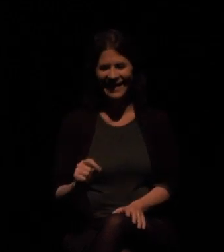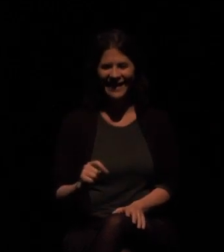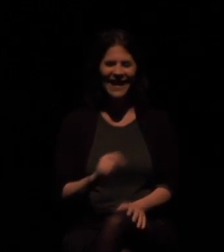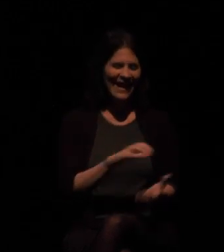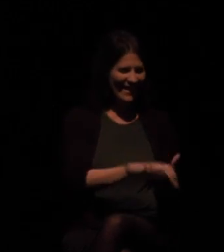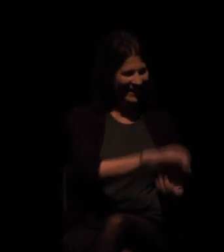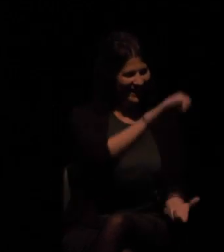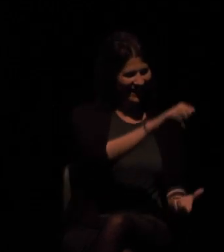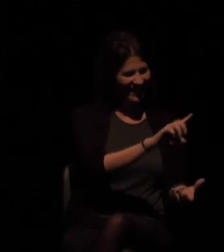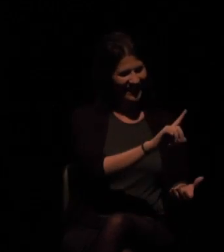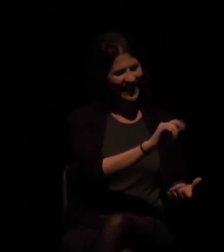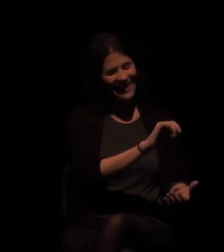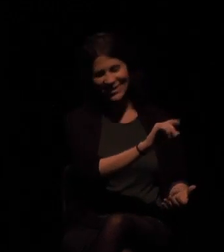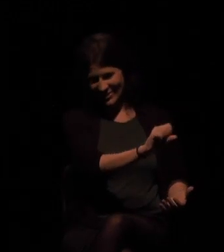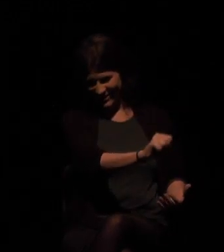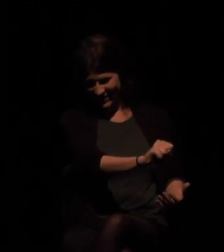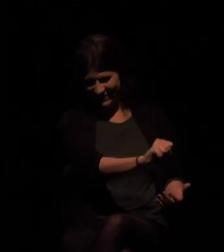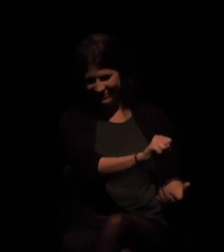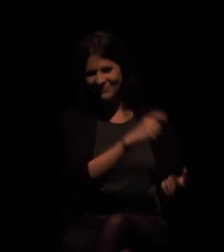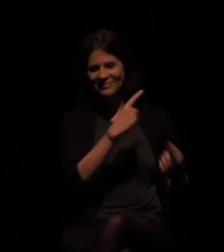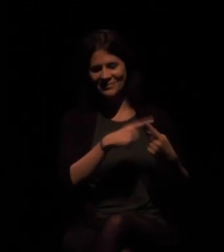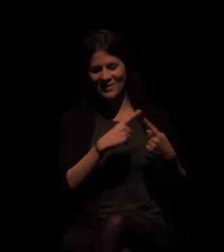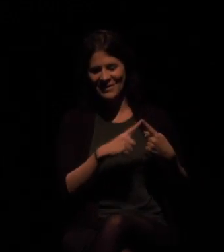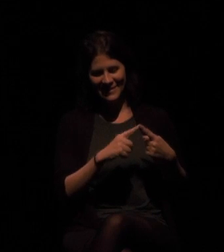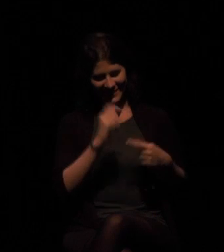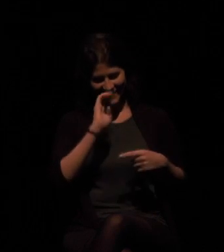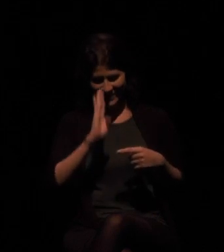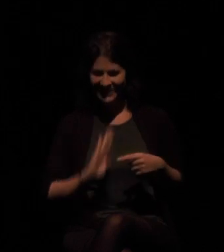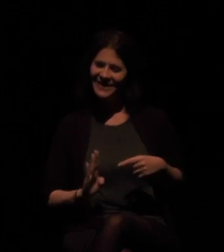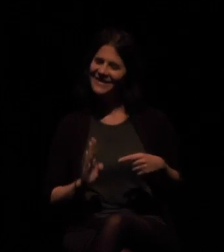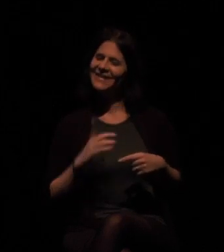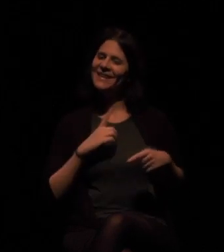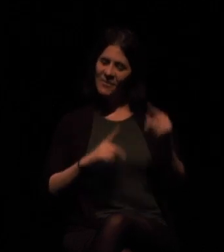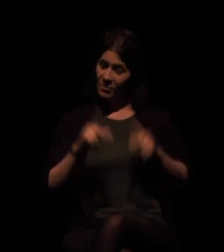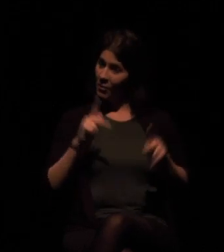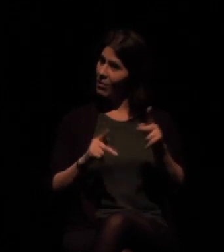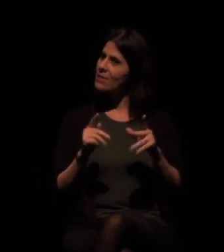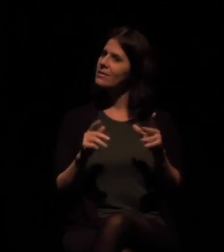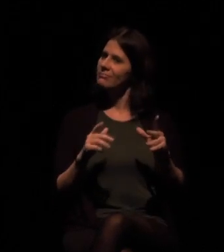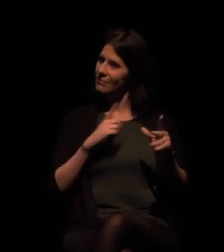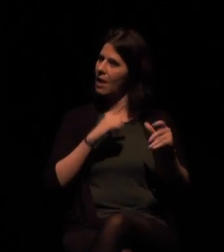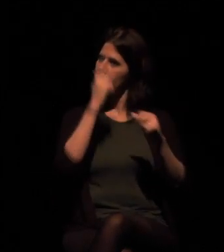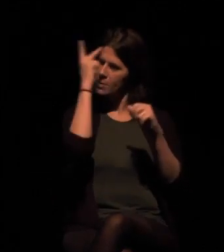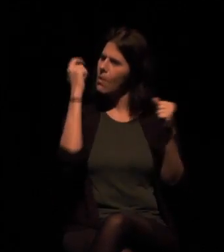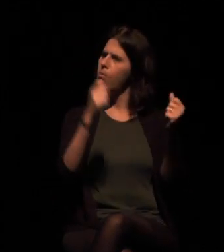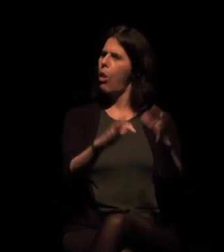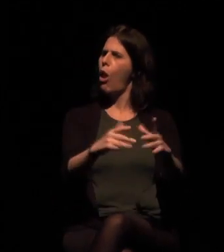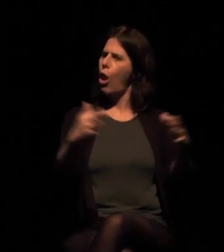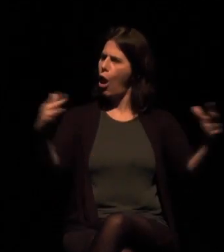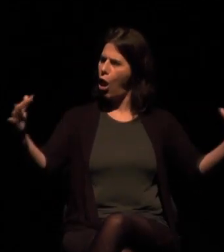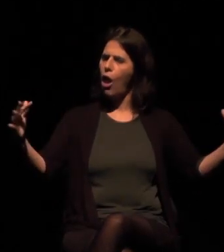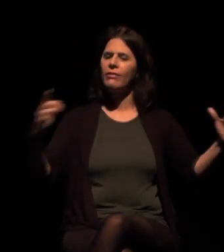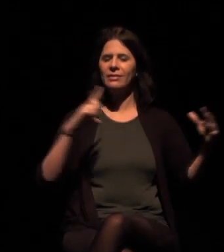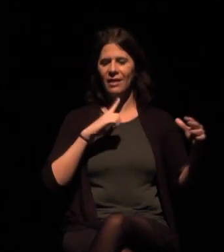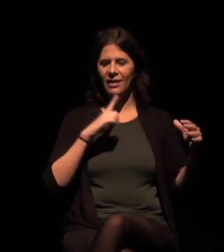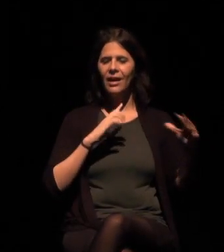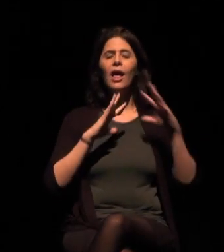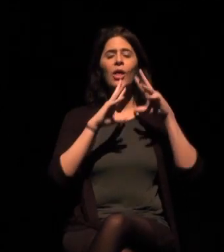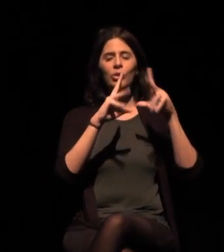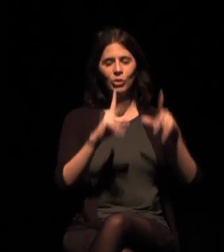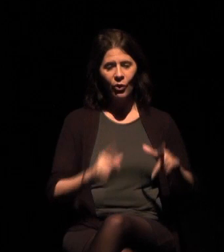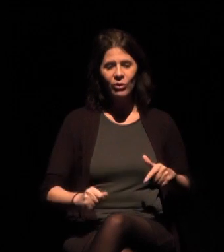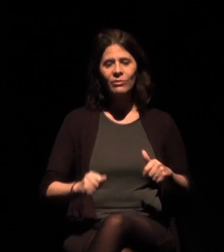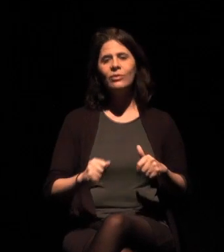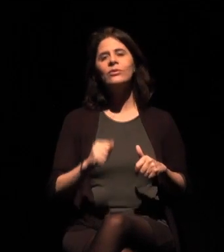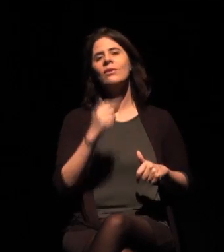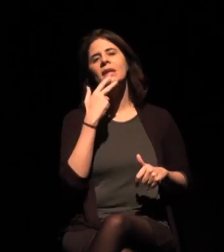com população muito grande que falam a mesma língua certo então o processamento de texto em teoria seria muito fácil aqui se a